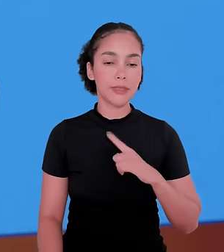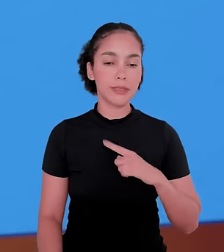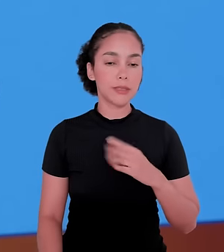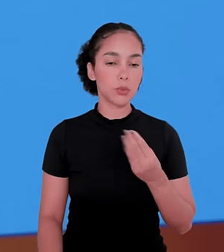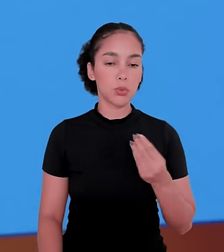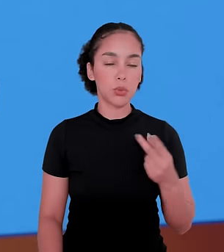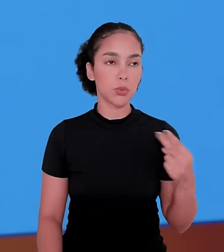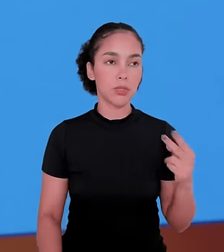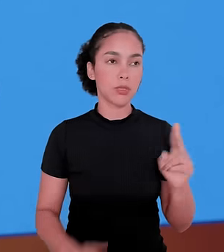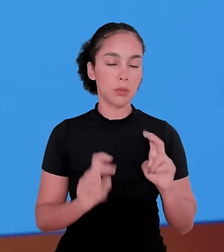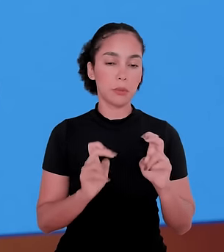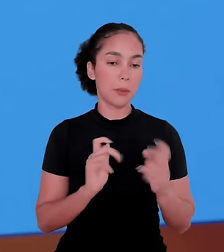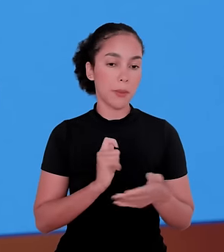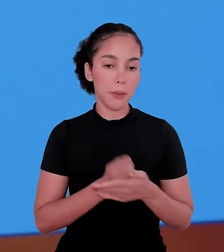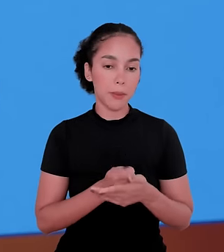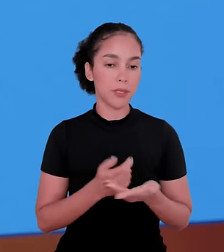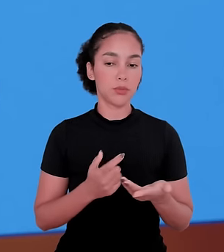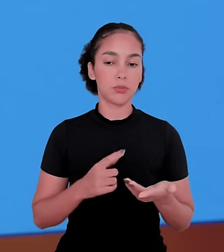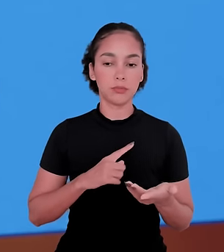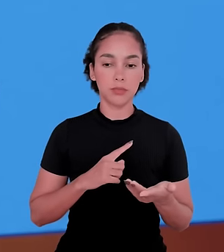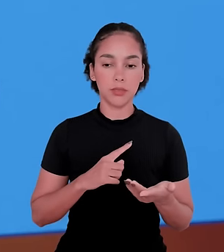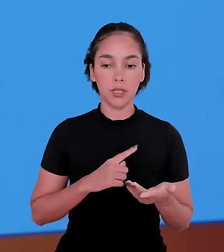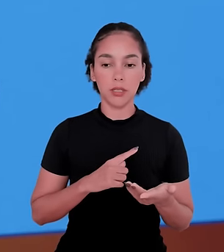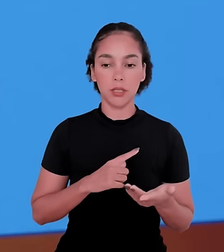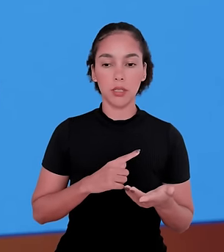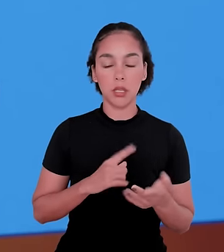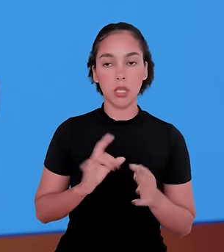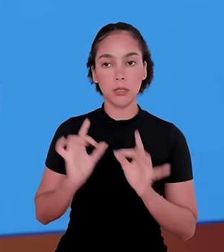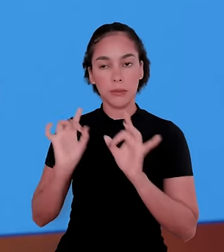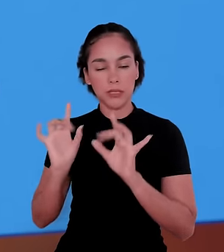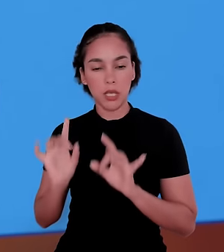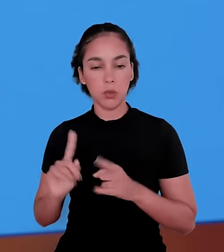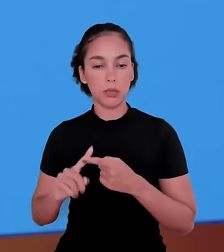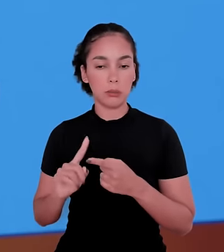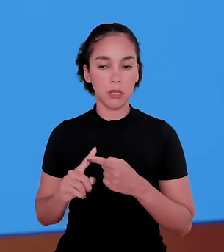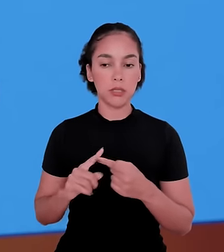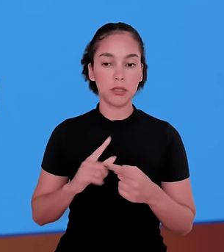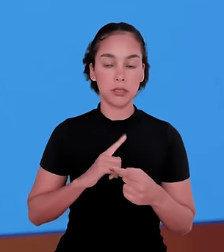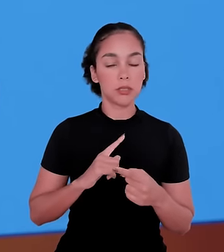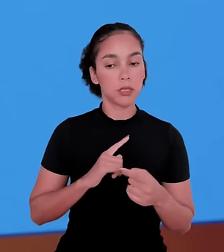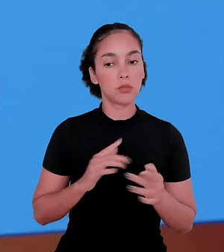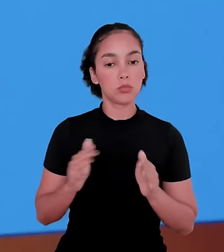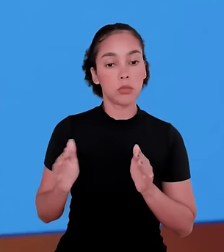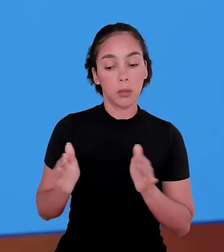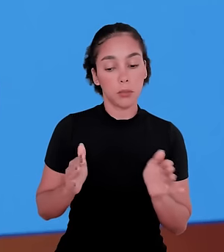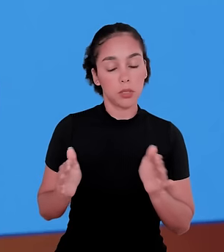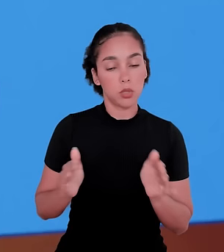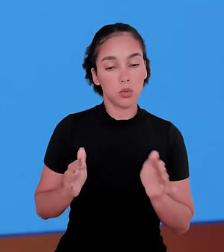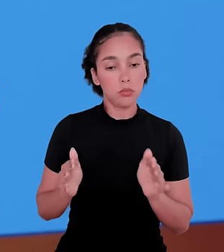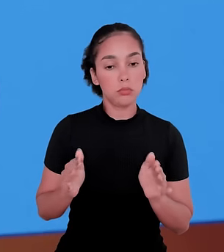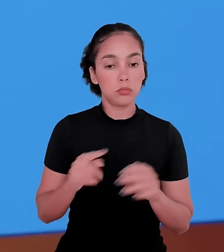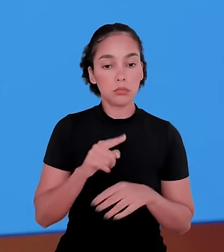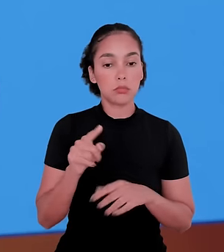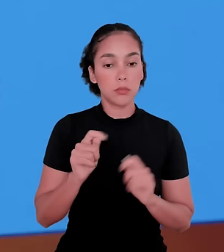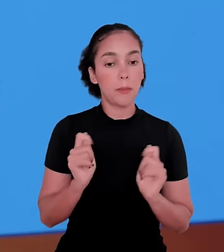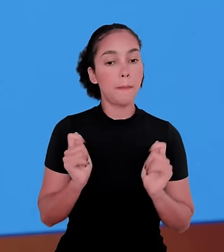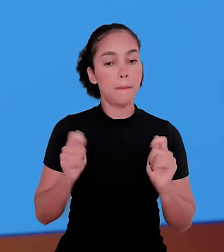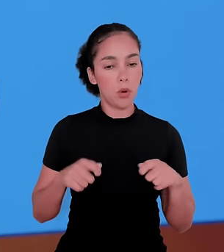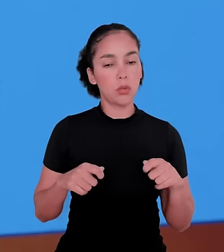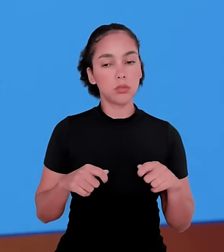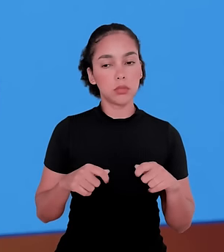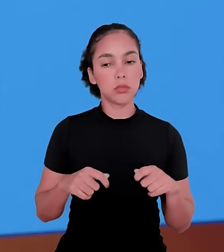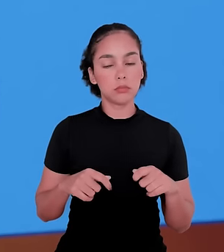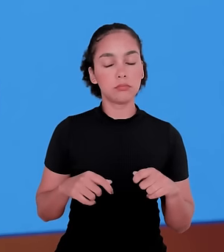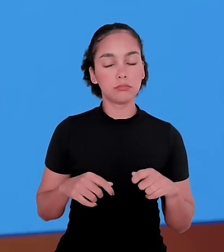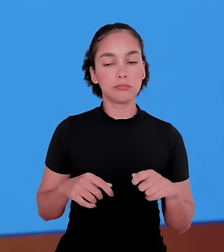todas as questões de pagamento tem o ordinário e o extraordinário então dá um um tempinho para você poder fazer a sua